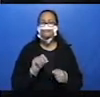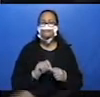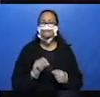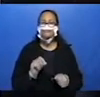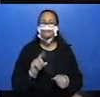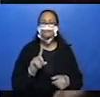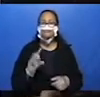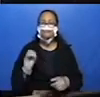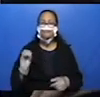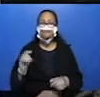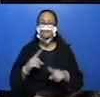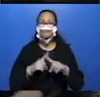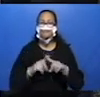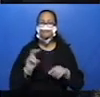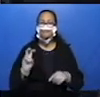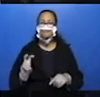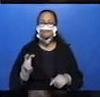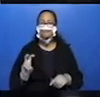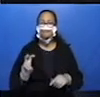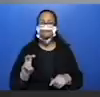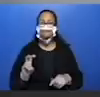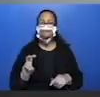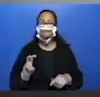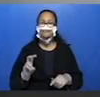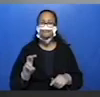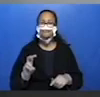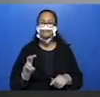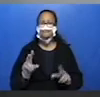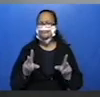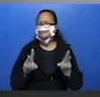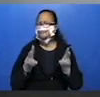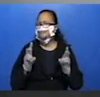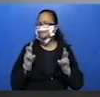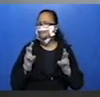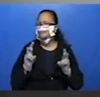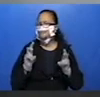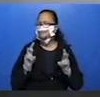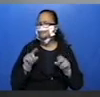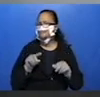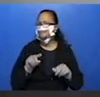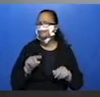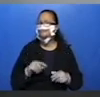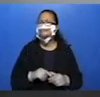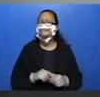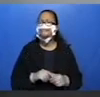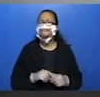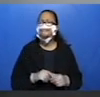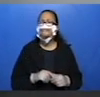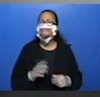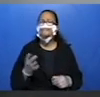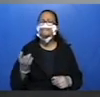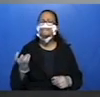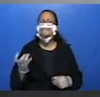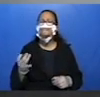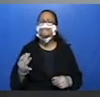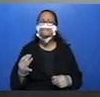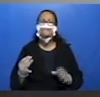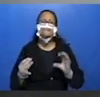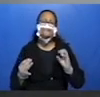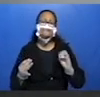vezes 5. Percebam uma coisa muito interessante. Quantos zeros tem o